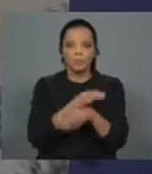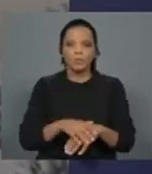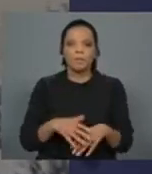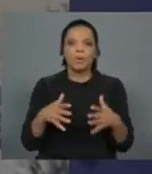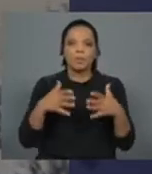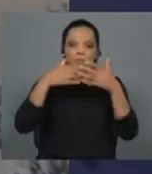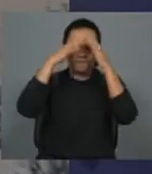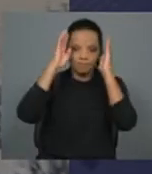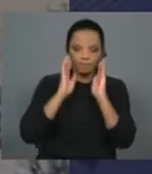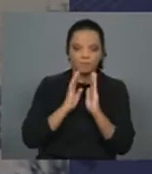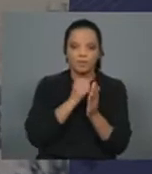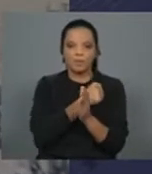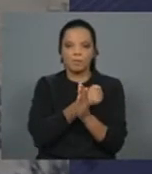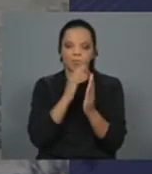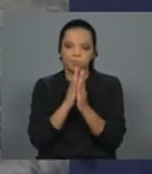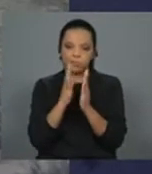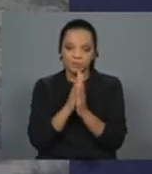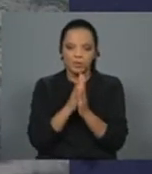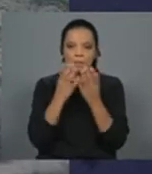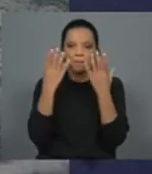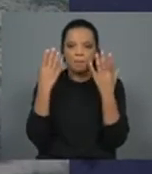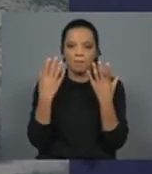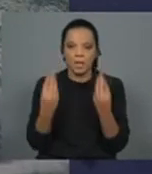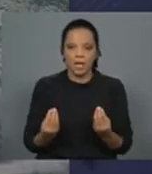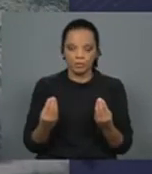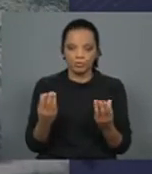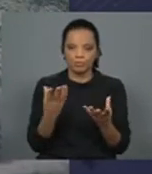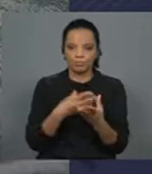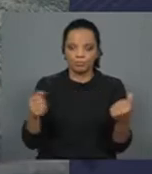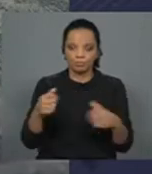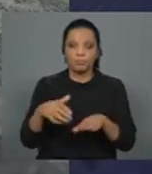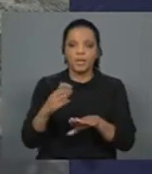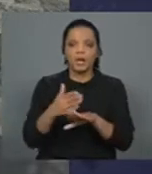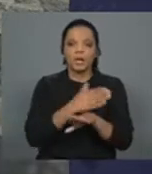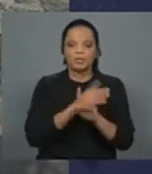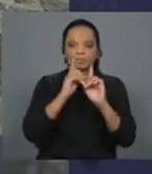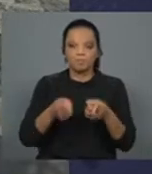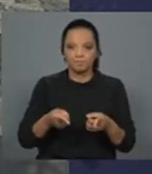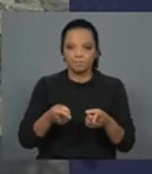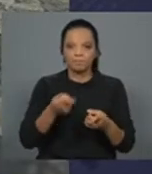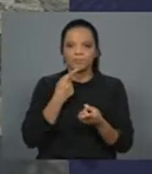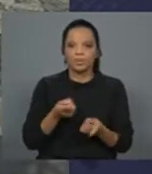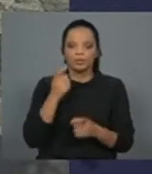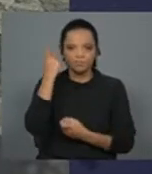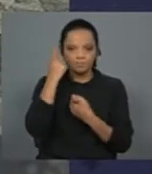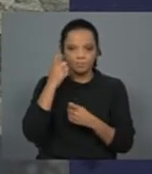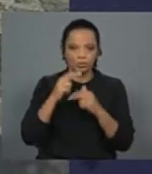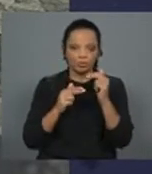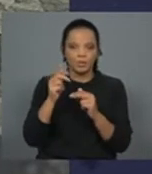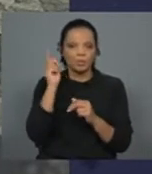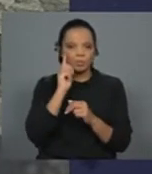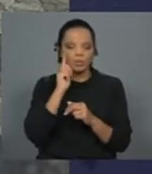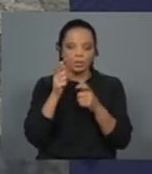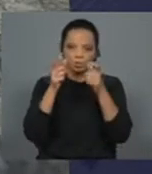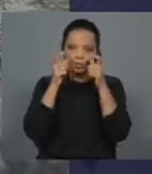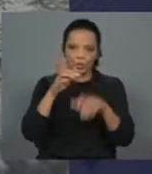conventos, igrejas e palácios da época desapareceram. Mas antes de pensar na reconstrução, era imperioso controlar epidemias,